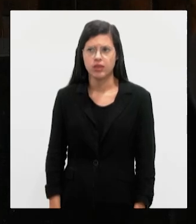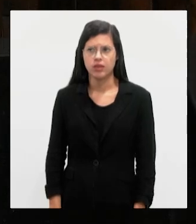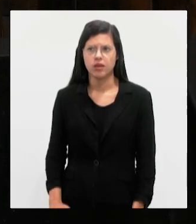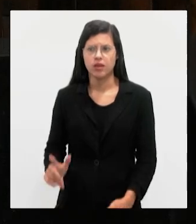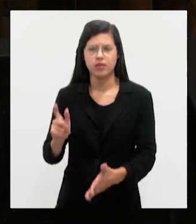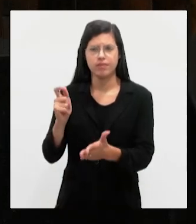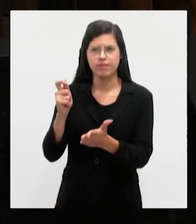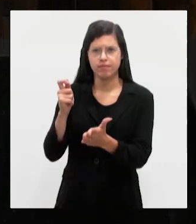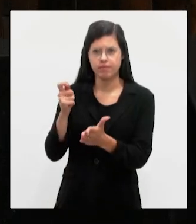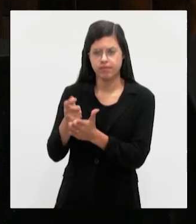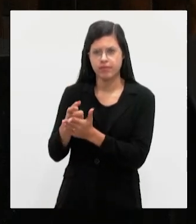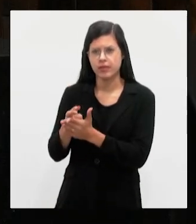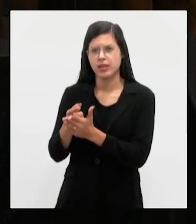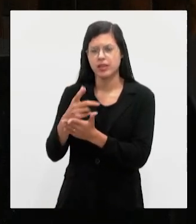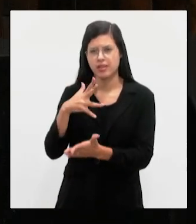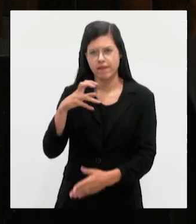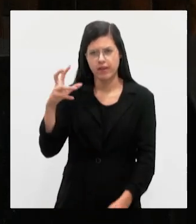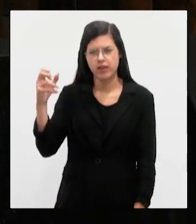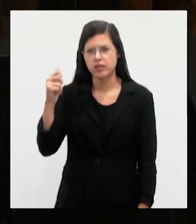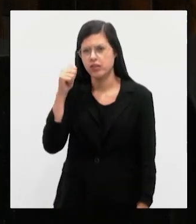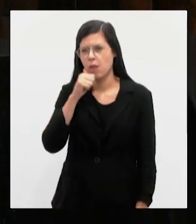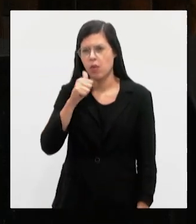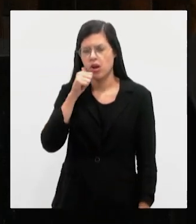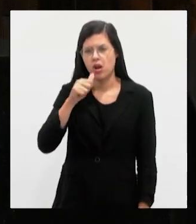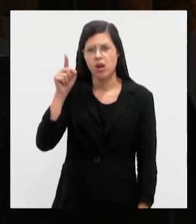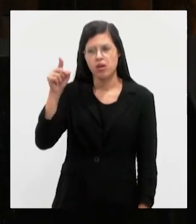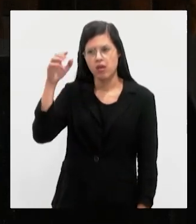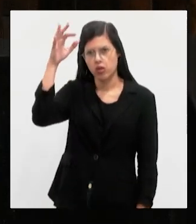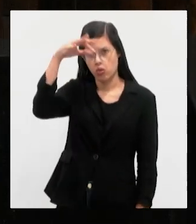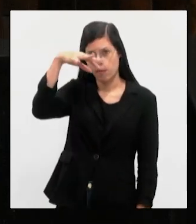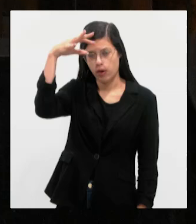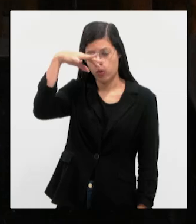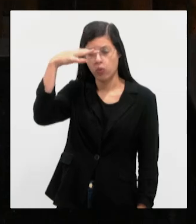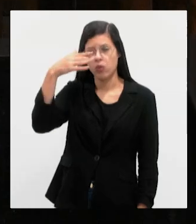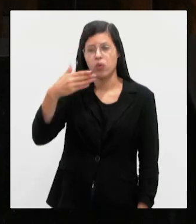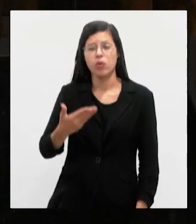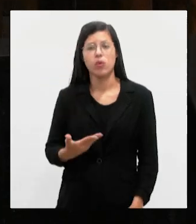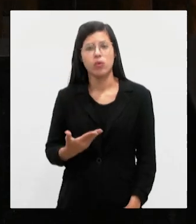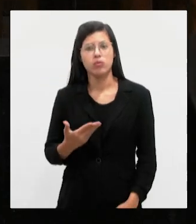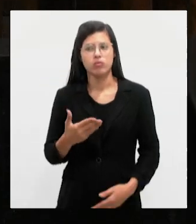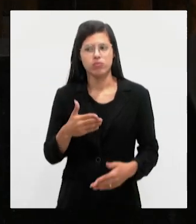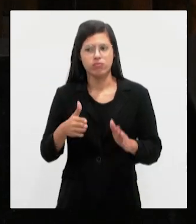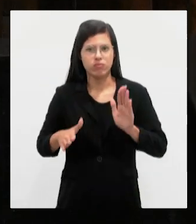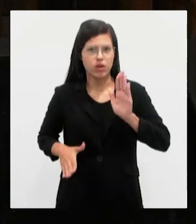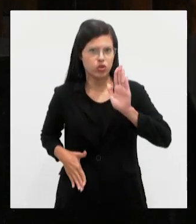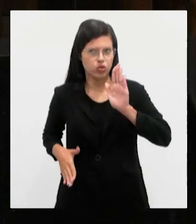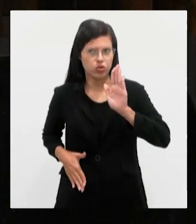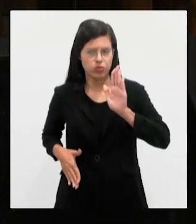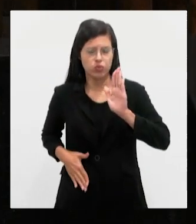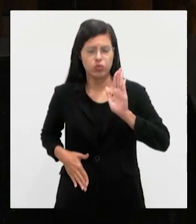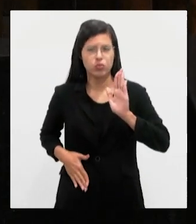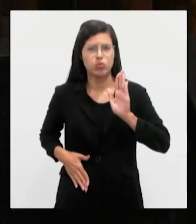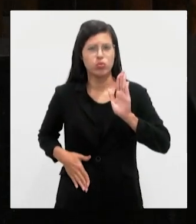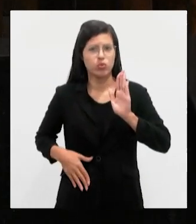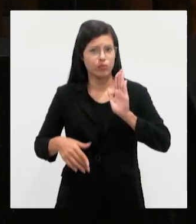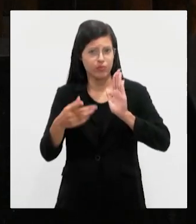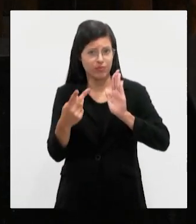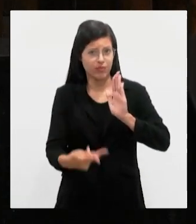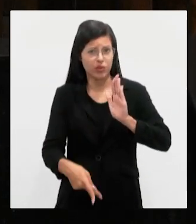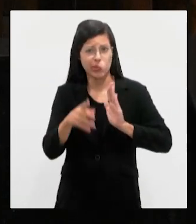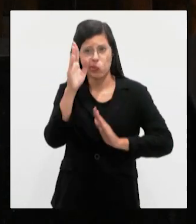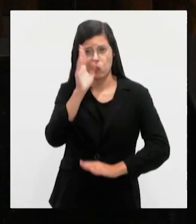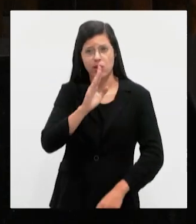lá do Peru, se não bastassem os bandidos que aqui já atuam com